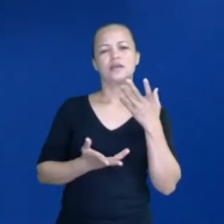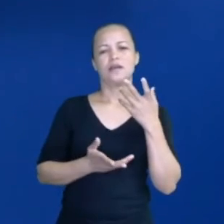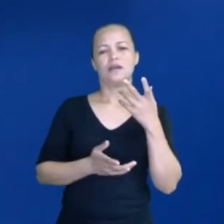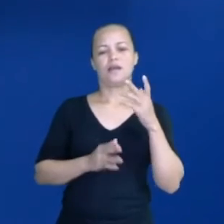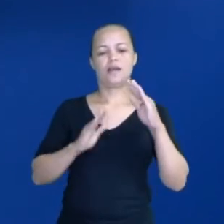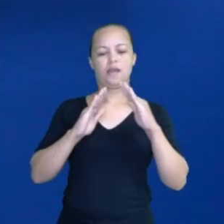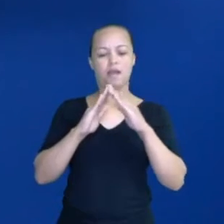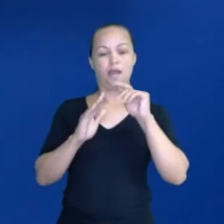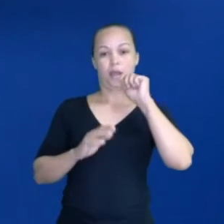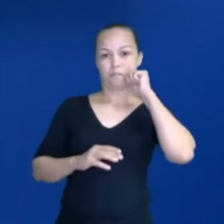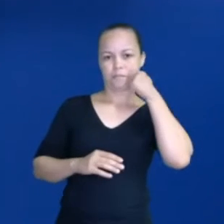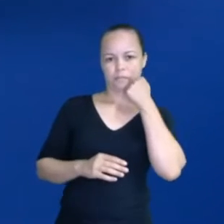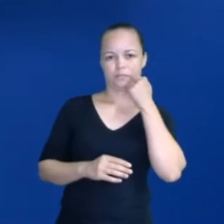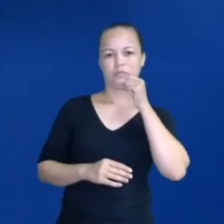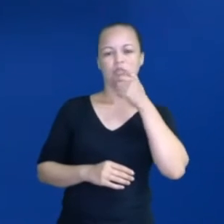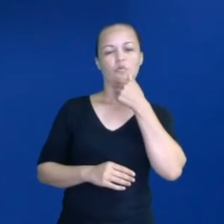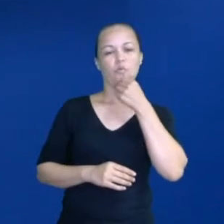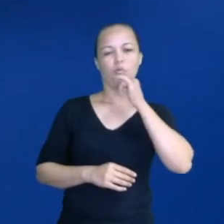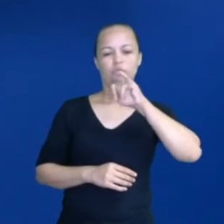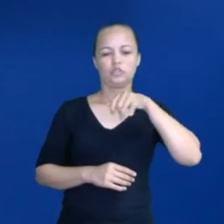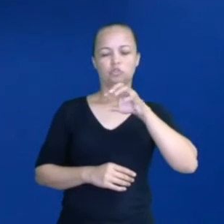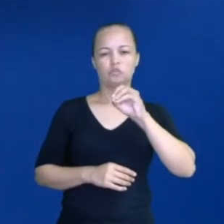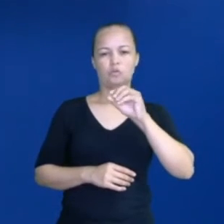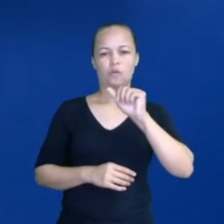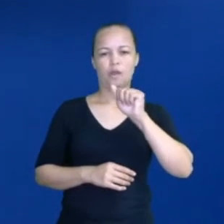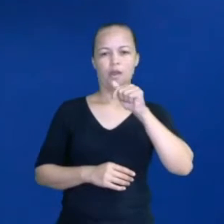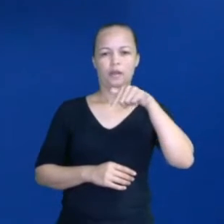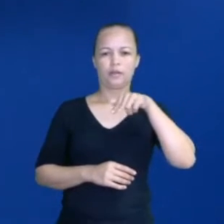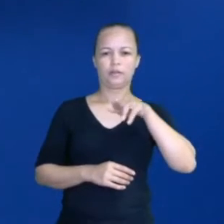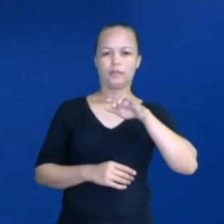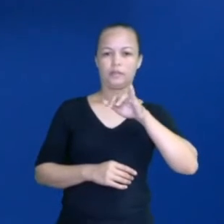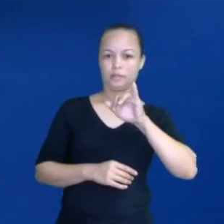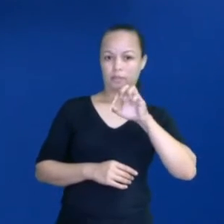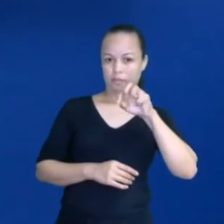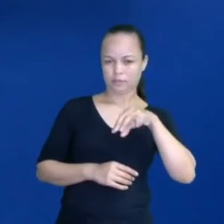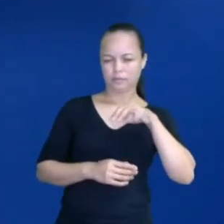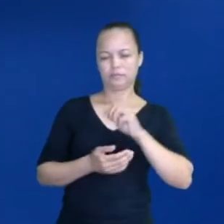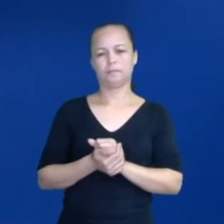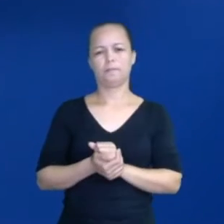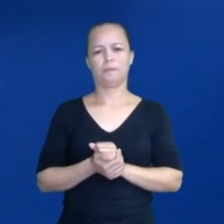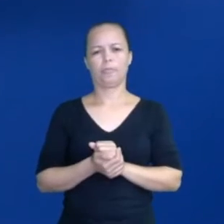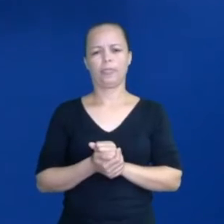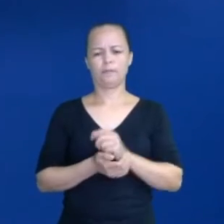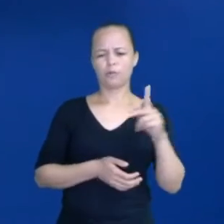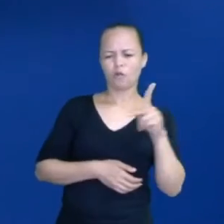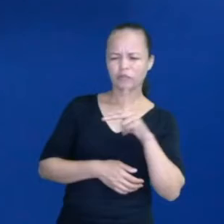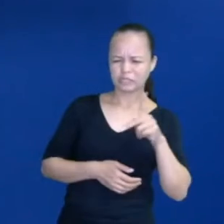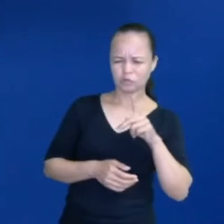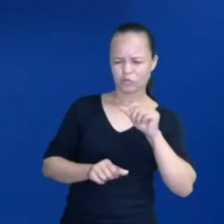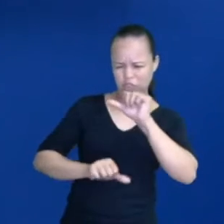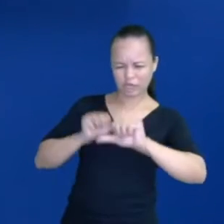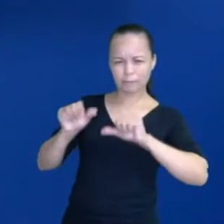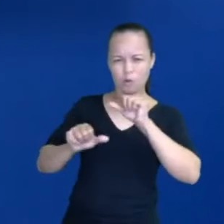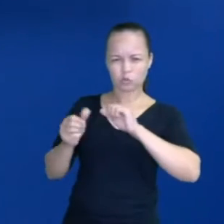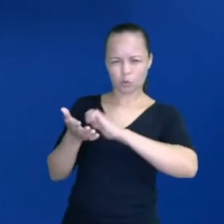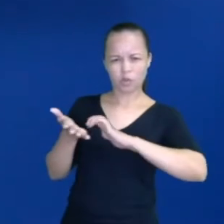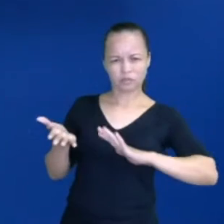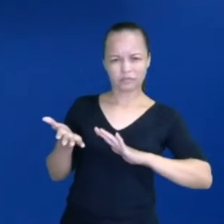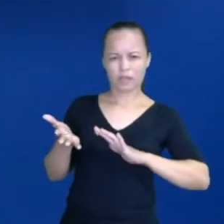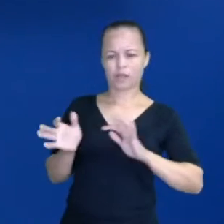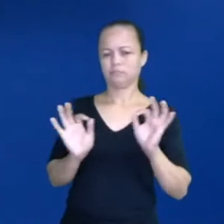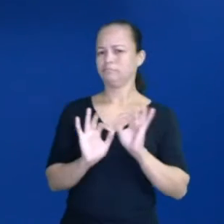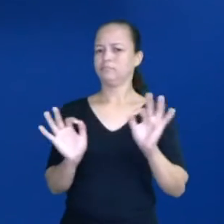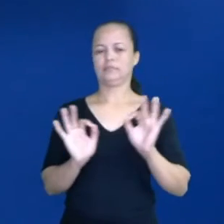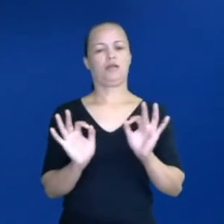Não, estou falando sobre localização e orientação ainda. Então, como assim, professora? Se eu pedisse